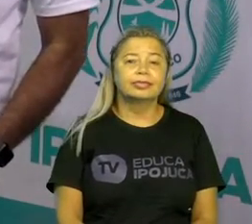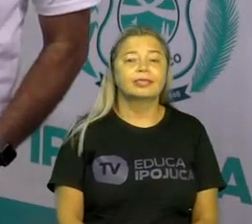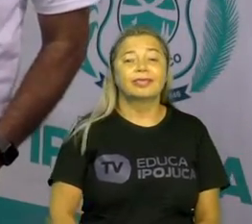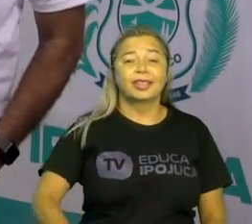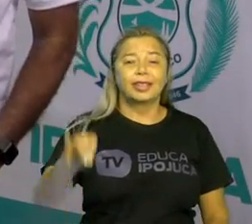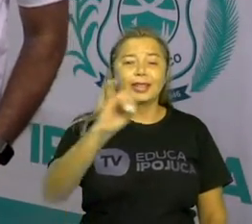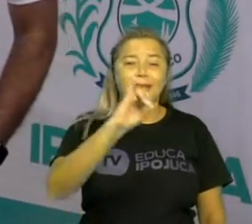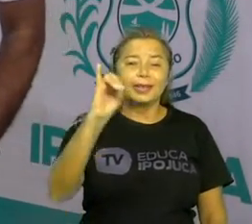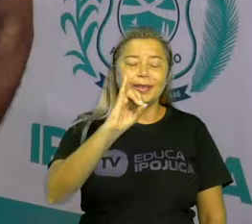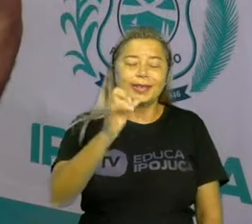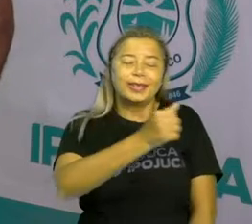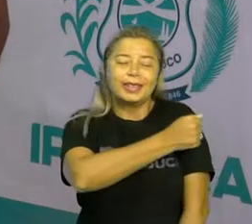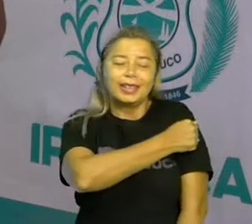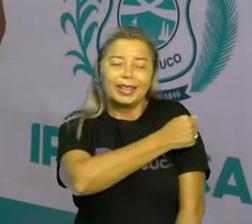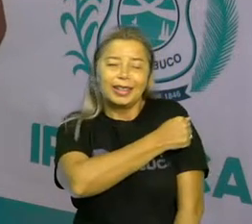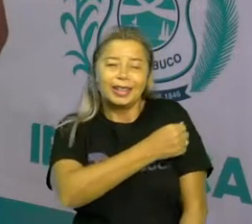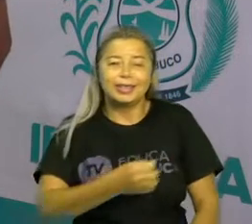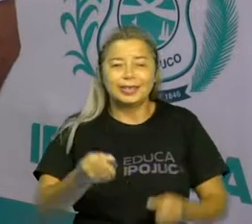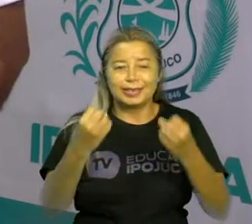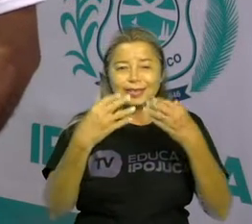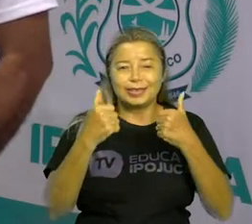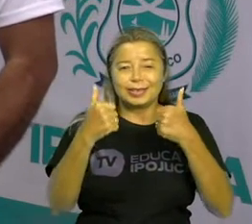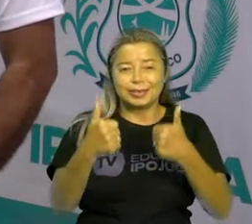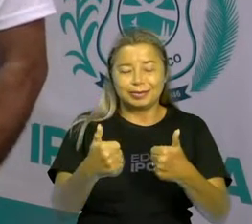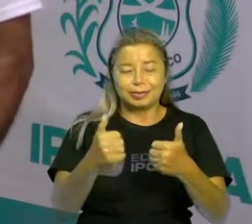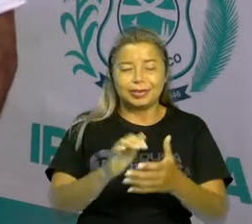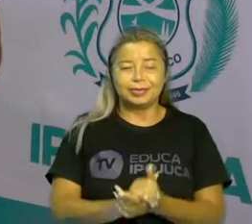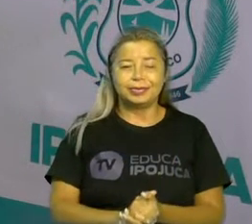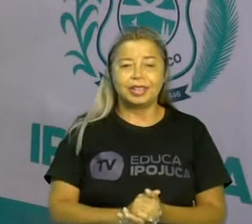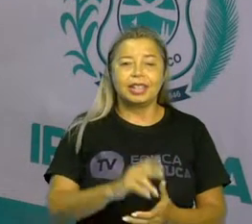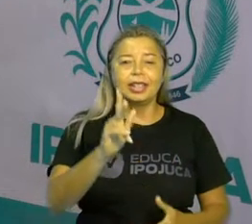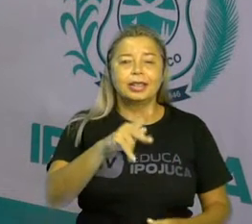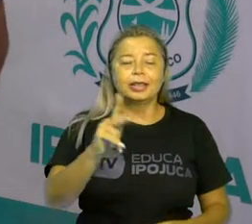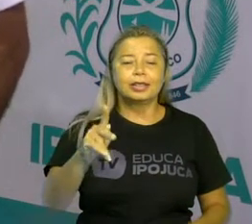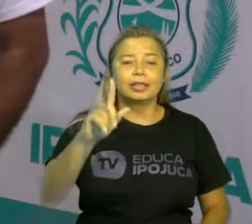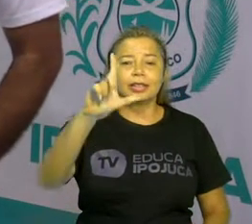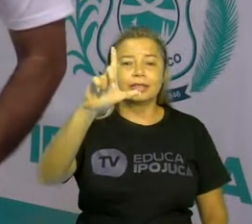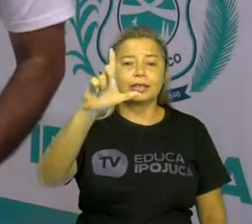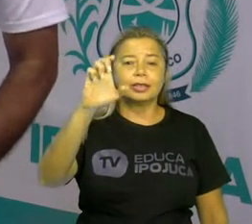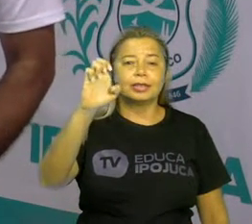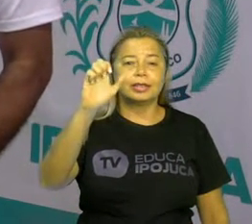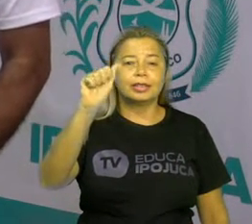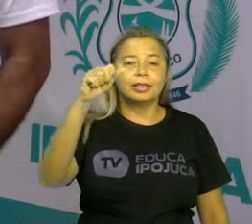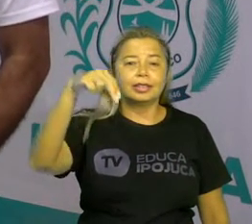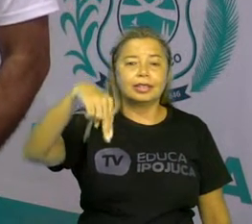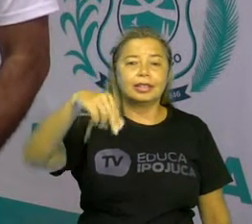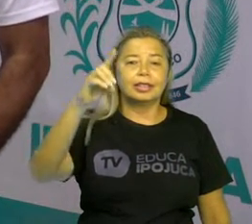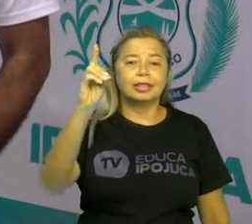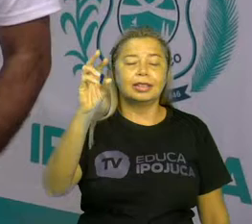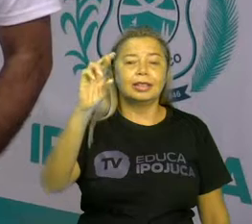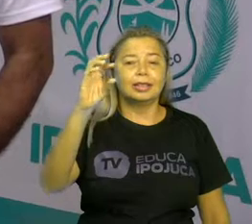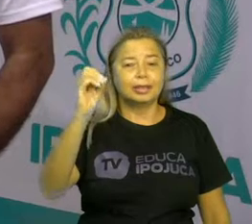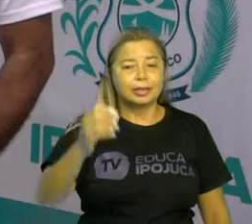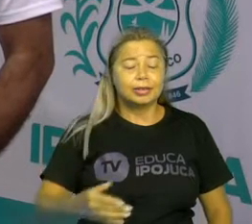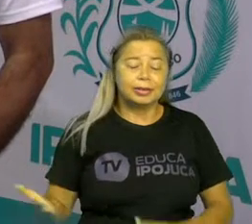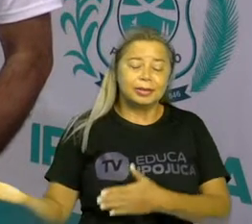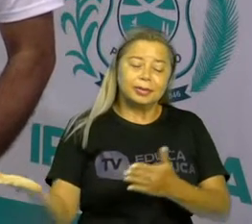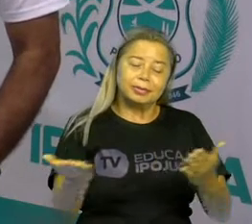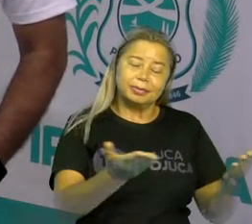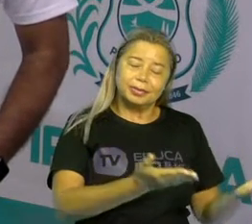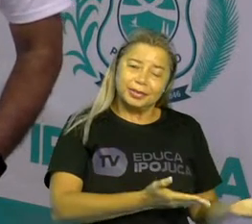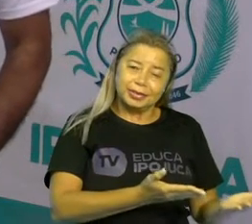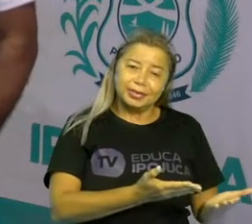Hello, students! Como vocês estão? Aqui é o Teacher Leandro e sejam bem-vindos a mais uma aula de